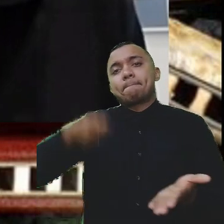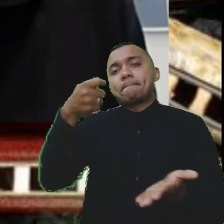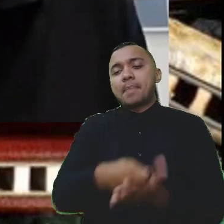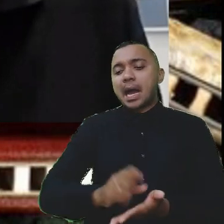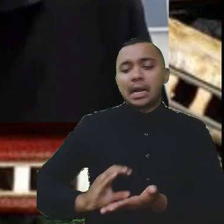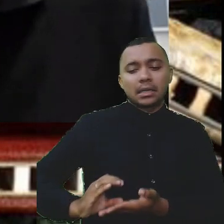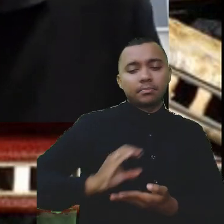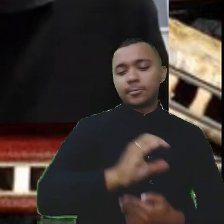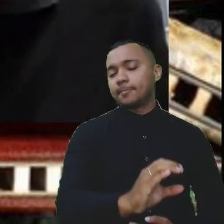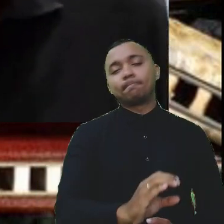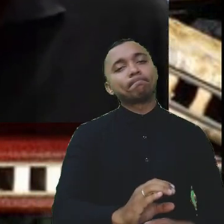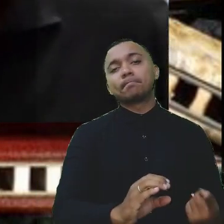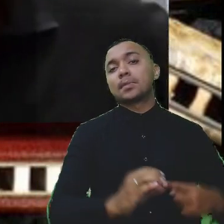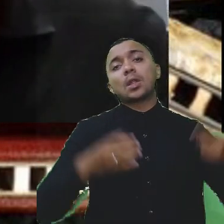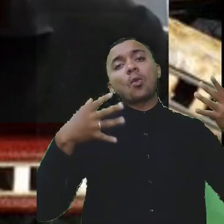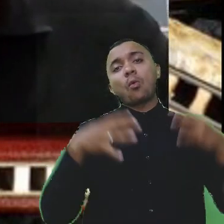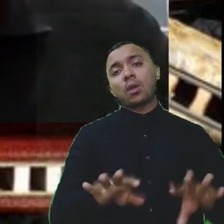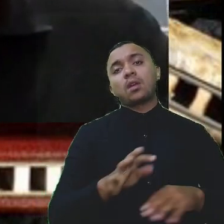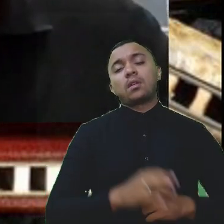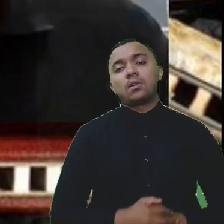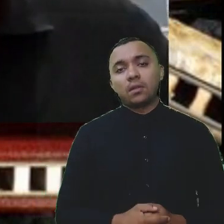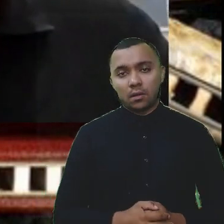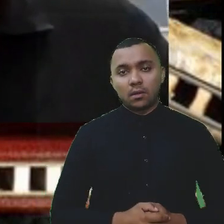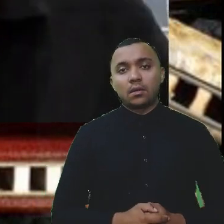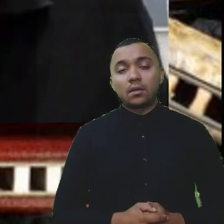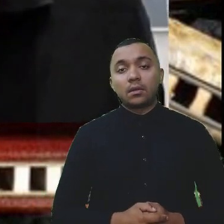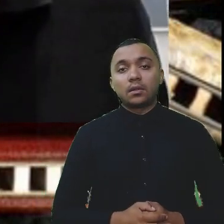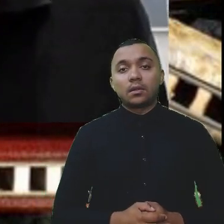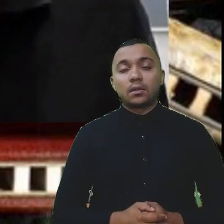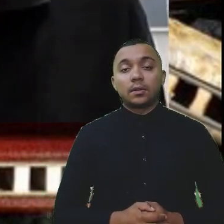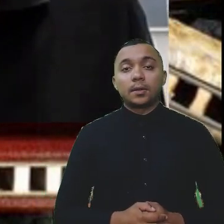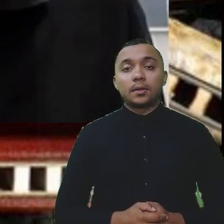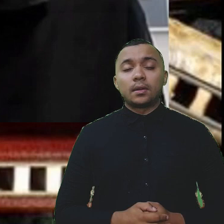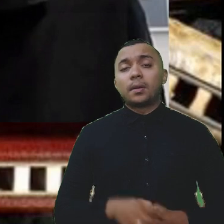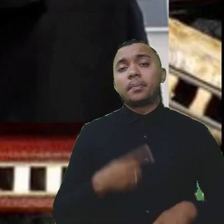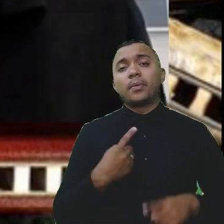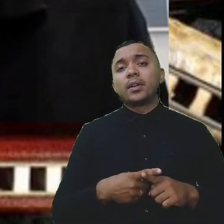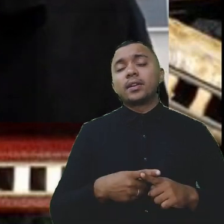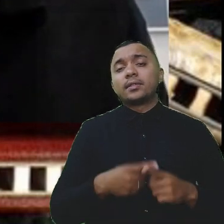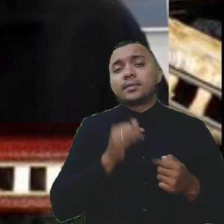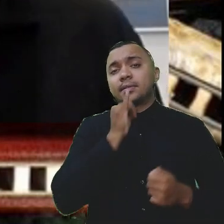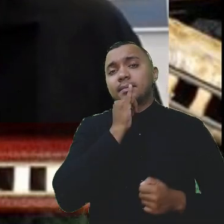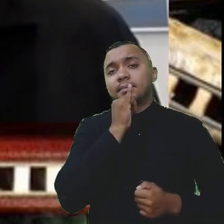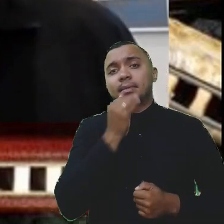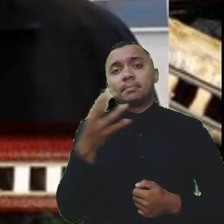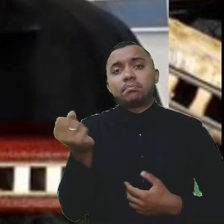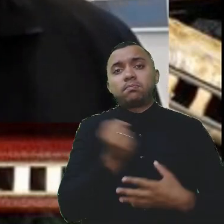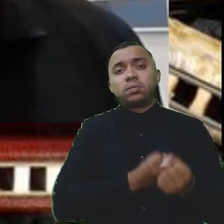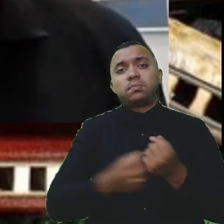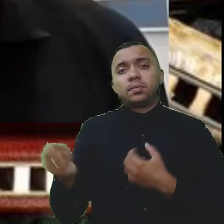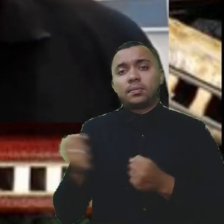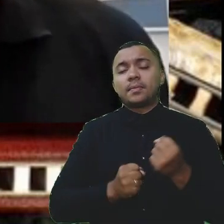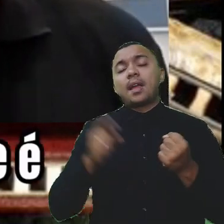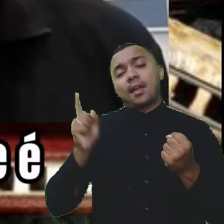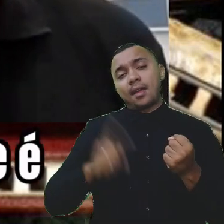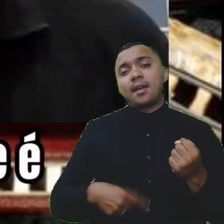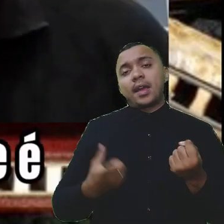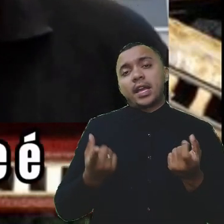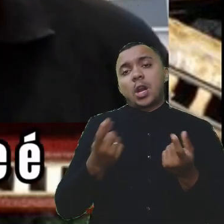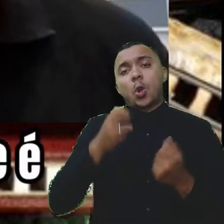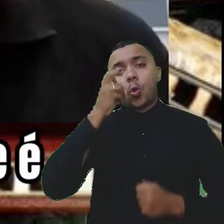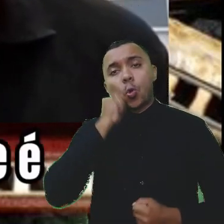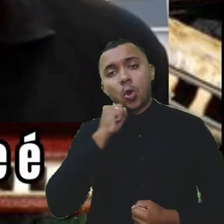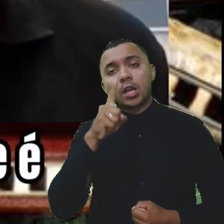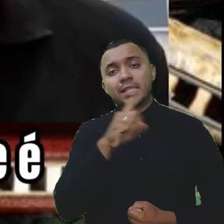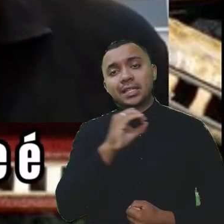descobriram uma forma de ganhar muito dinheiro pagando muito pouco dinheiro. Esse é o lucro absoluto. Agora, como é que a